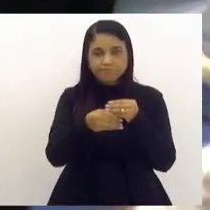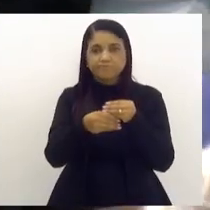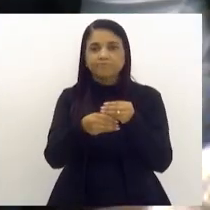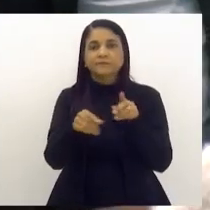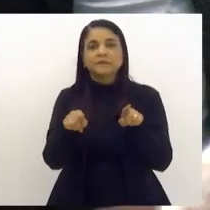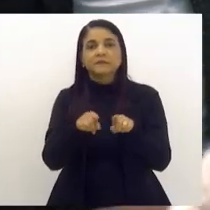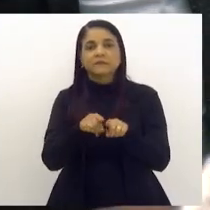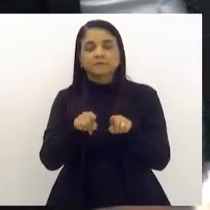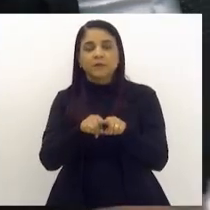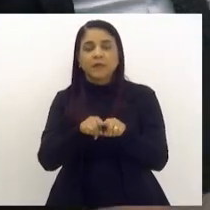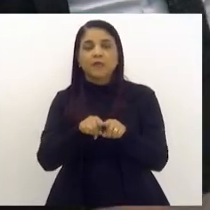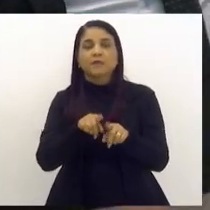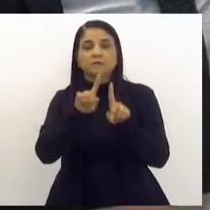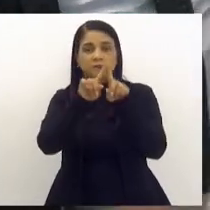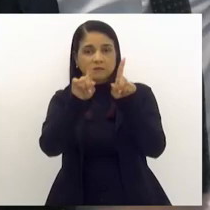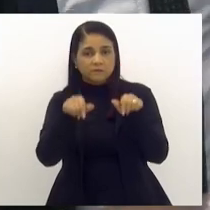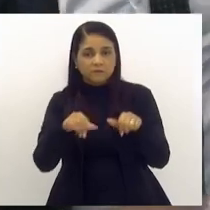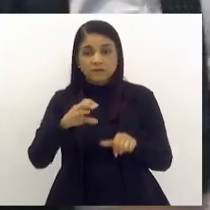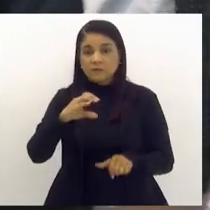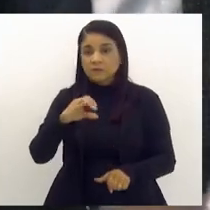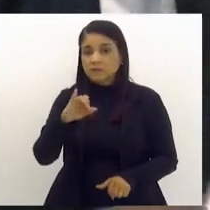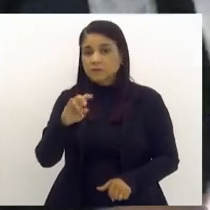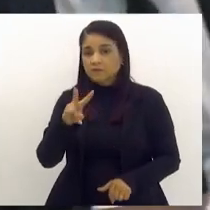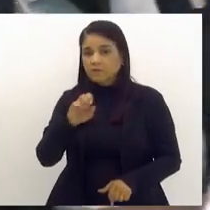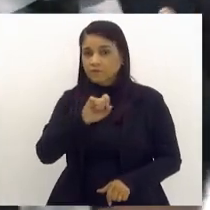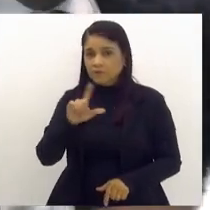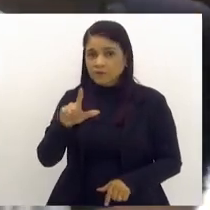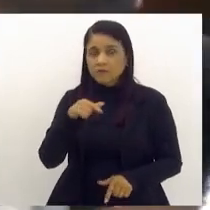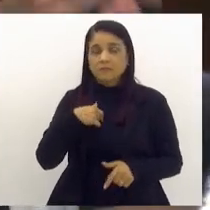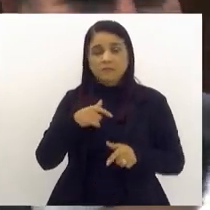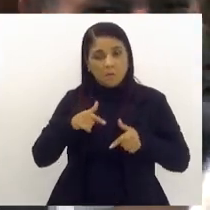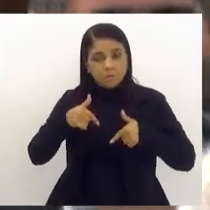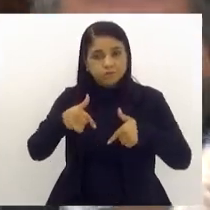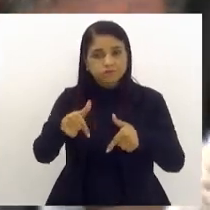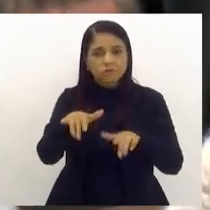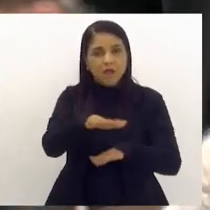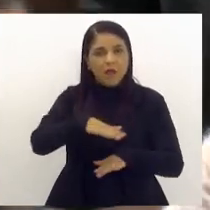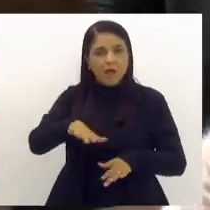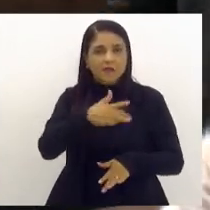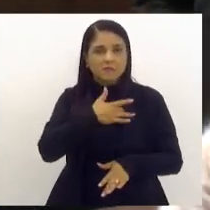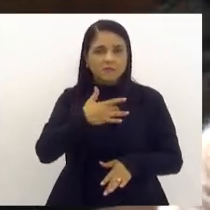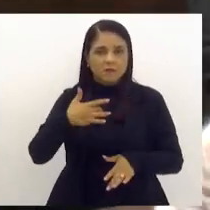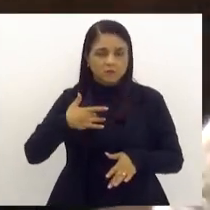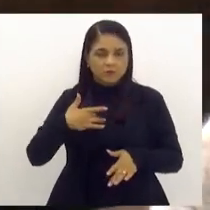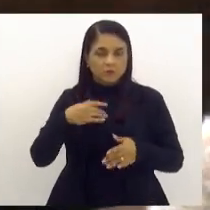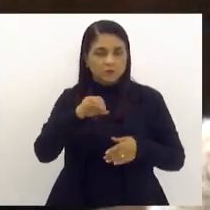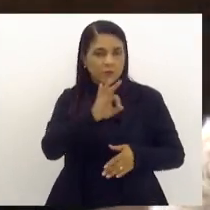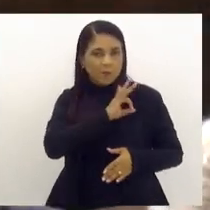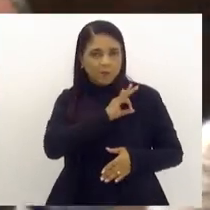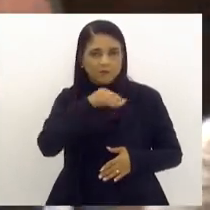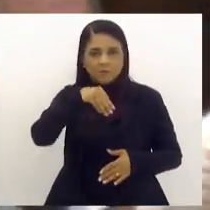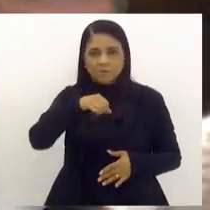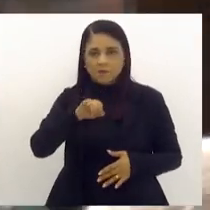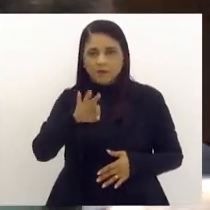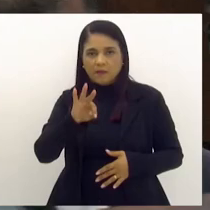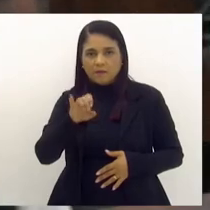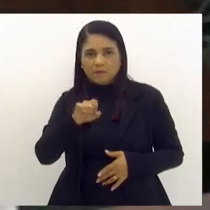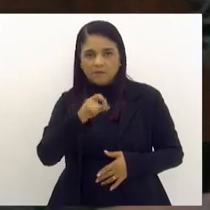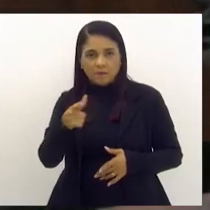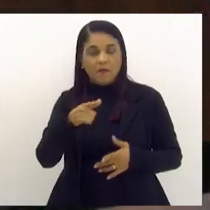a questão dos servidores civis que atuam na área da saúde, na Polícia Militar, o nosso parecer vai